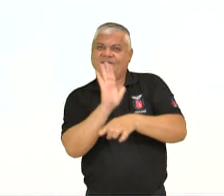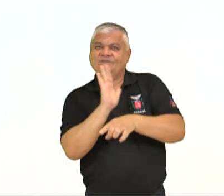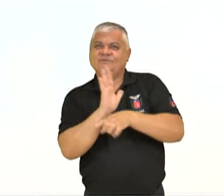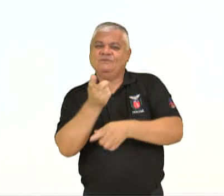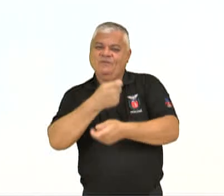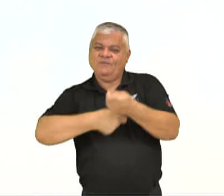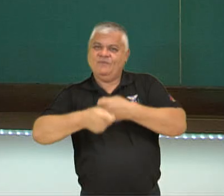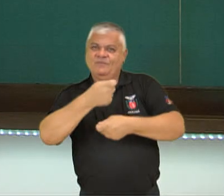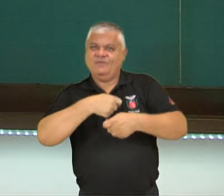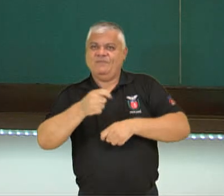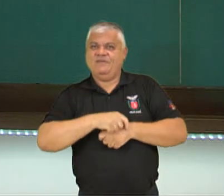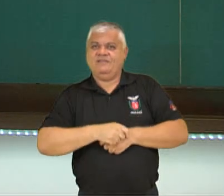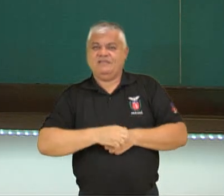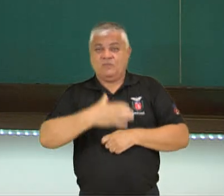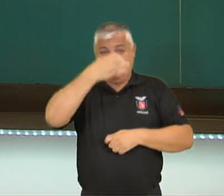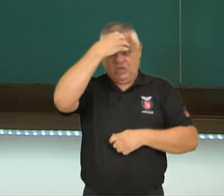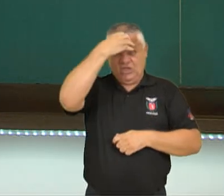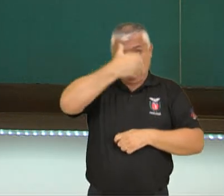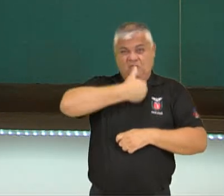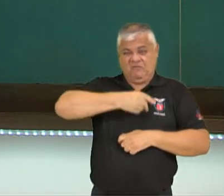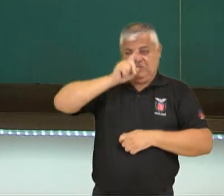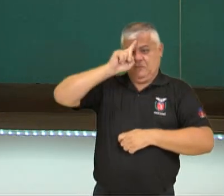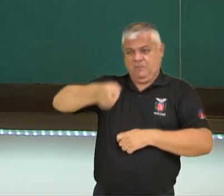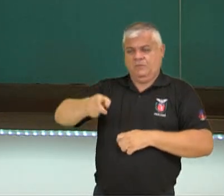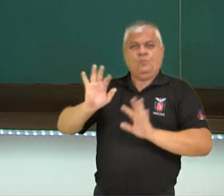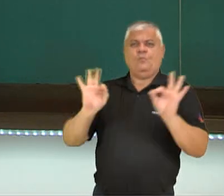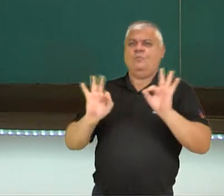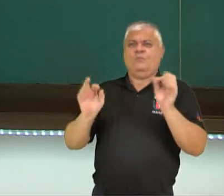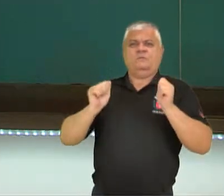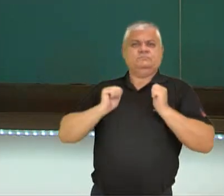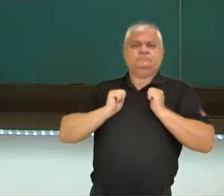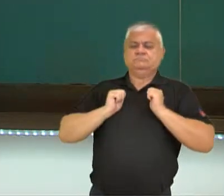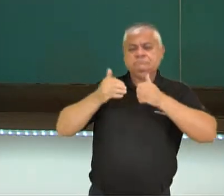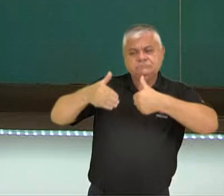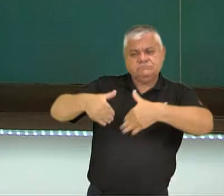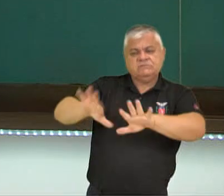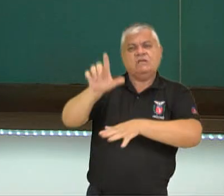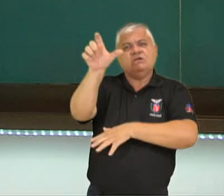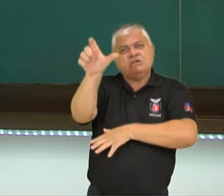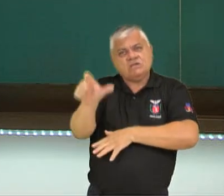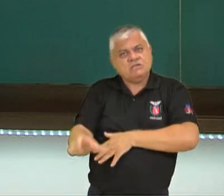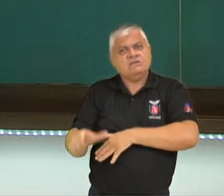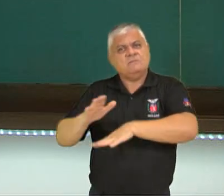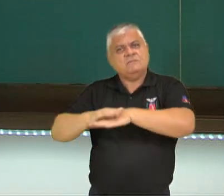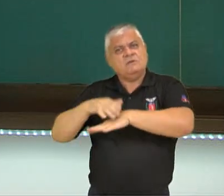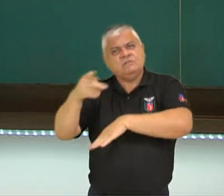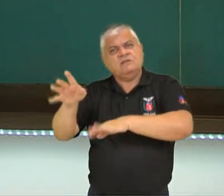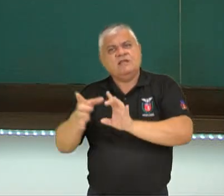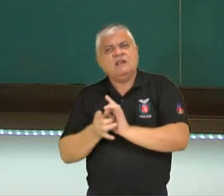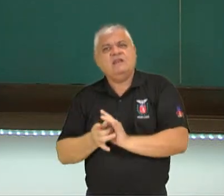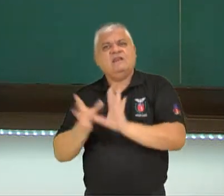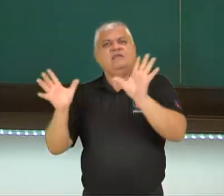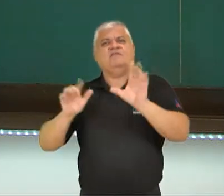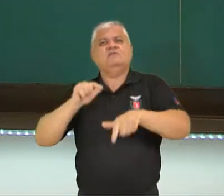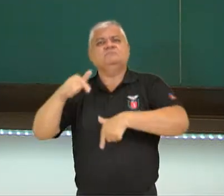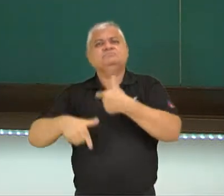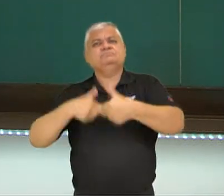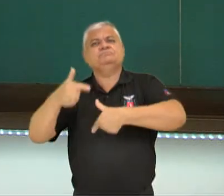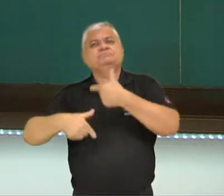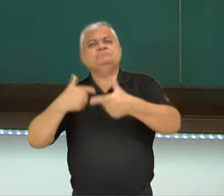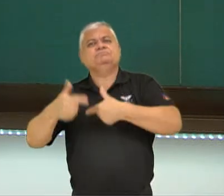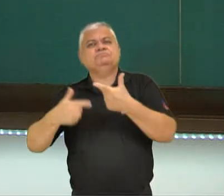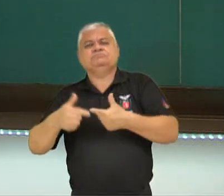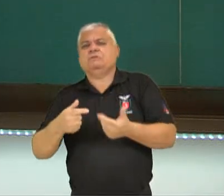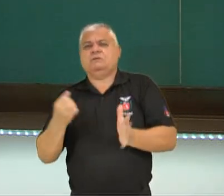deve interferir nas suas atividades econômicas, pois o indivíduo teria uma liberdade para poder